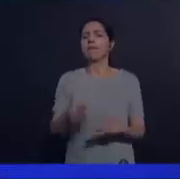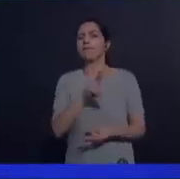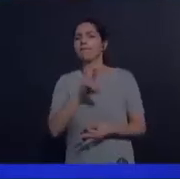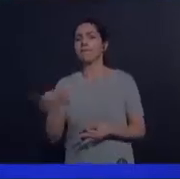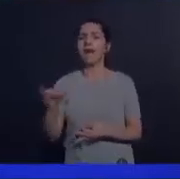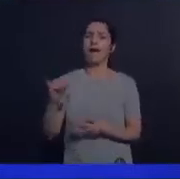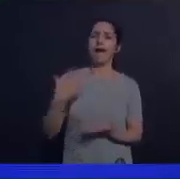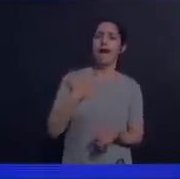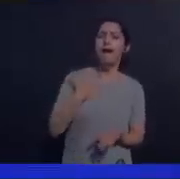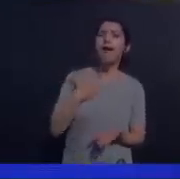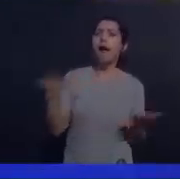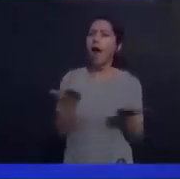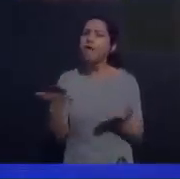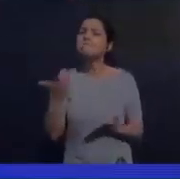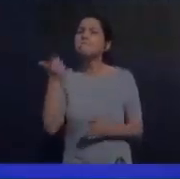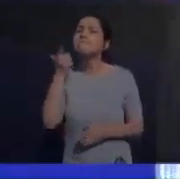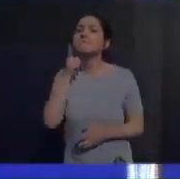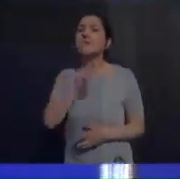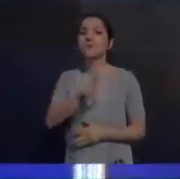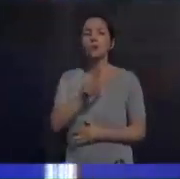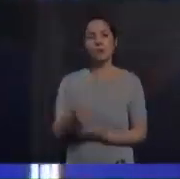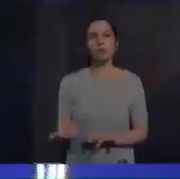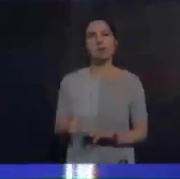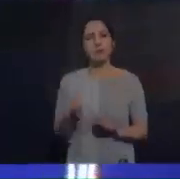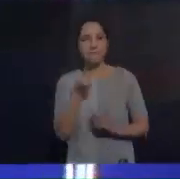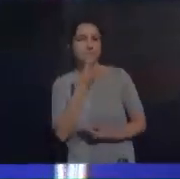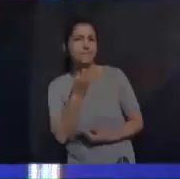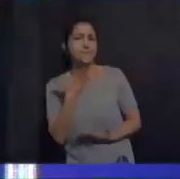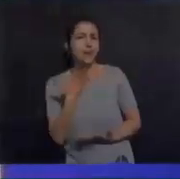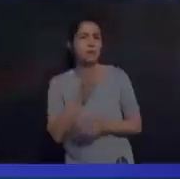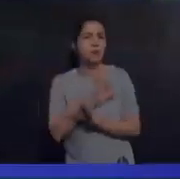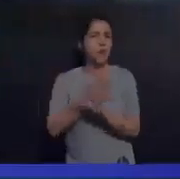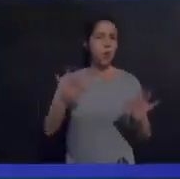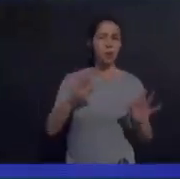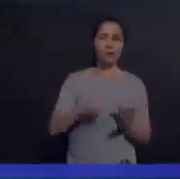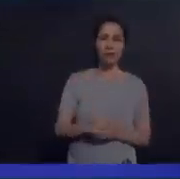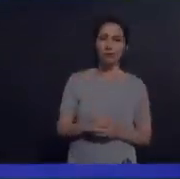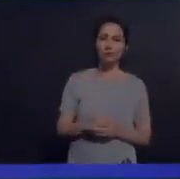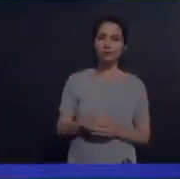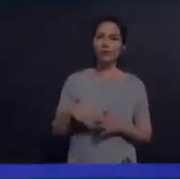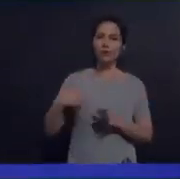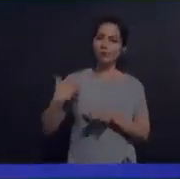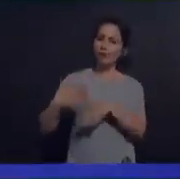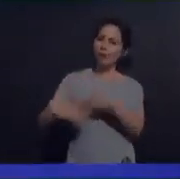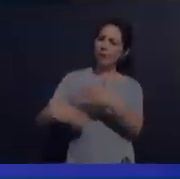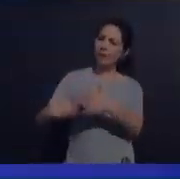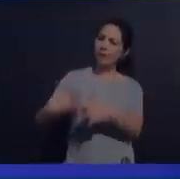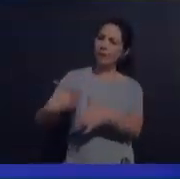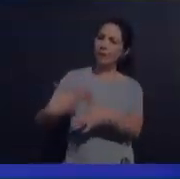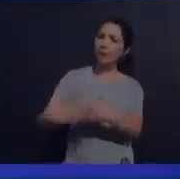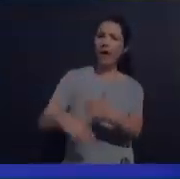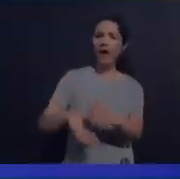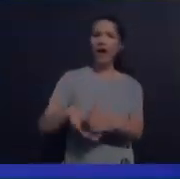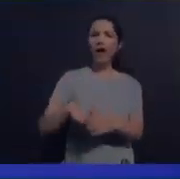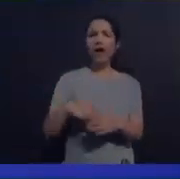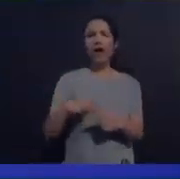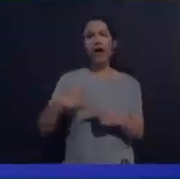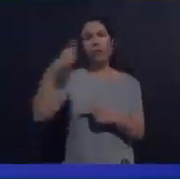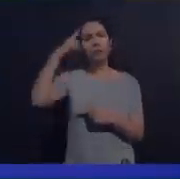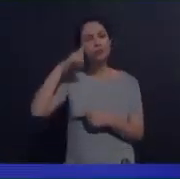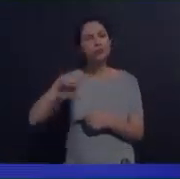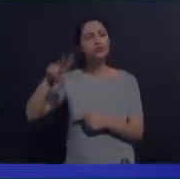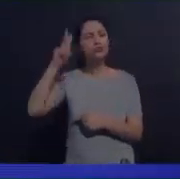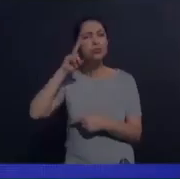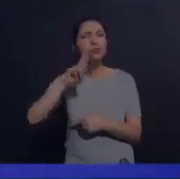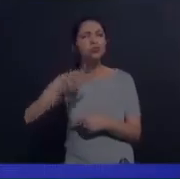porque dessa vez eu vou conseguir, vai ser demais. Quando dá, no fim do dia, passa uma semana, já